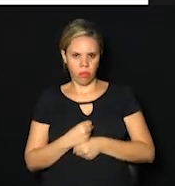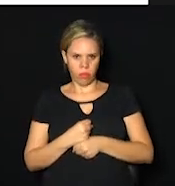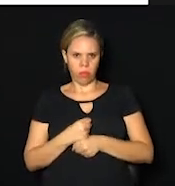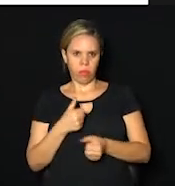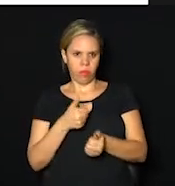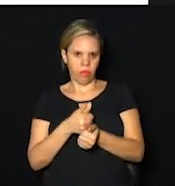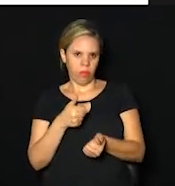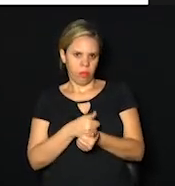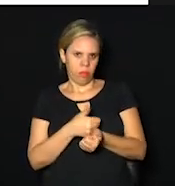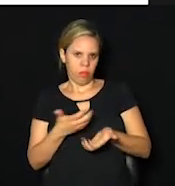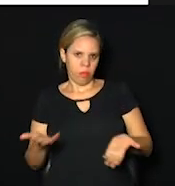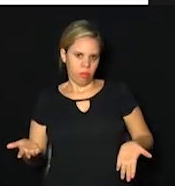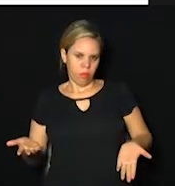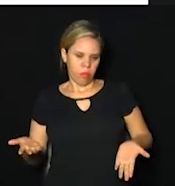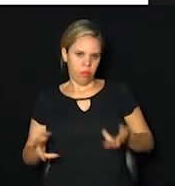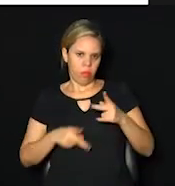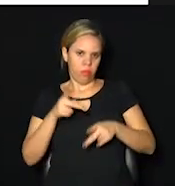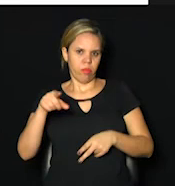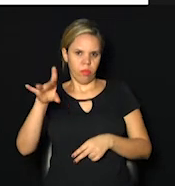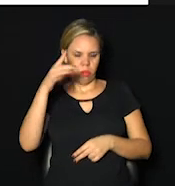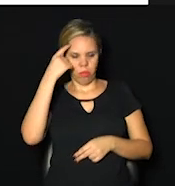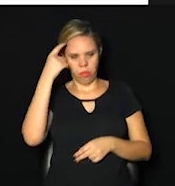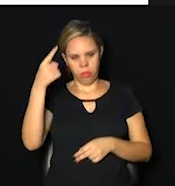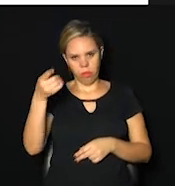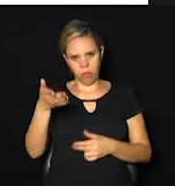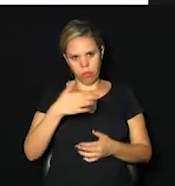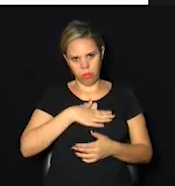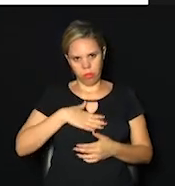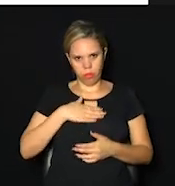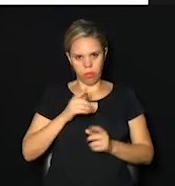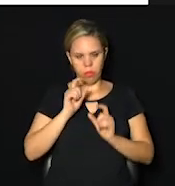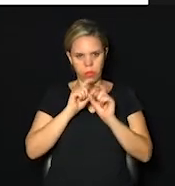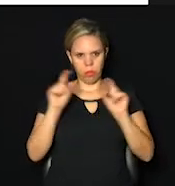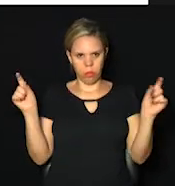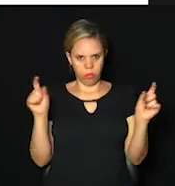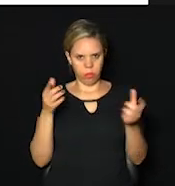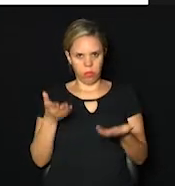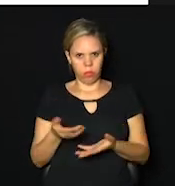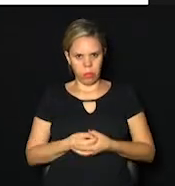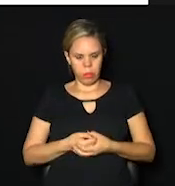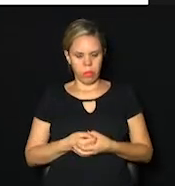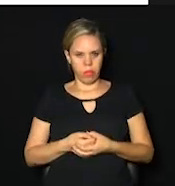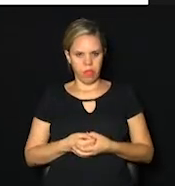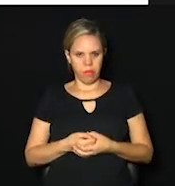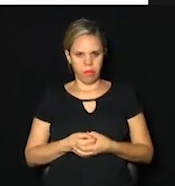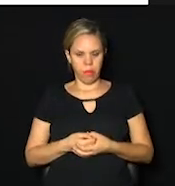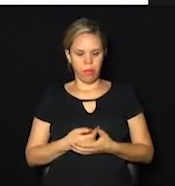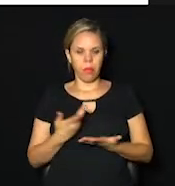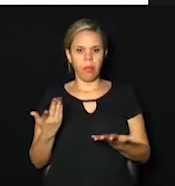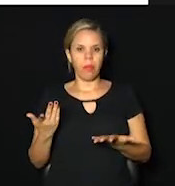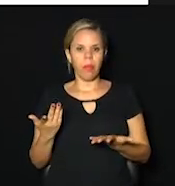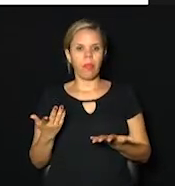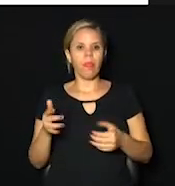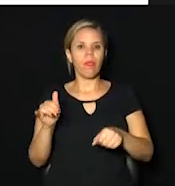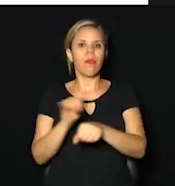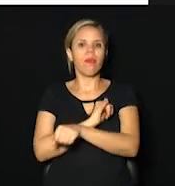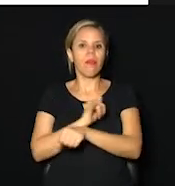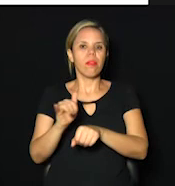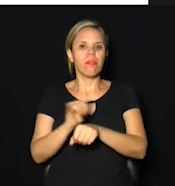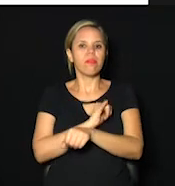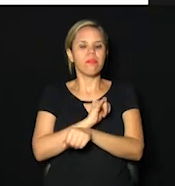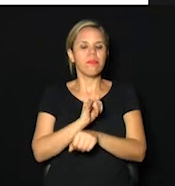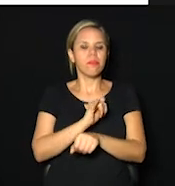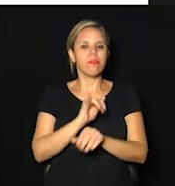pouco. Então, pessoal, só para vocês terem uma ideia, eu gosto muito dessa frase. O que é planejamento estratégico quando a gente